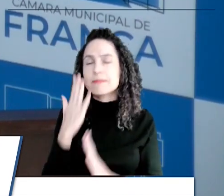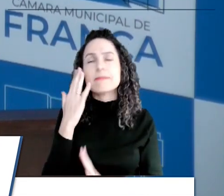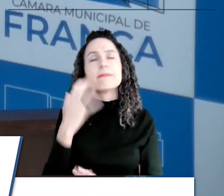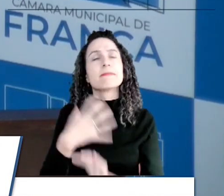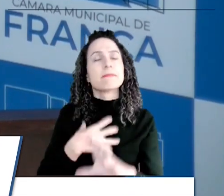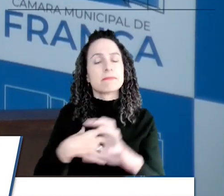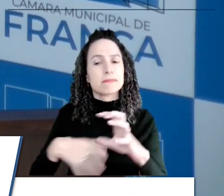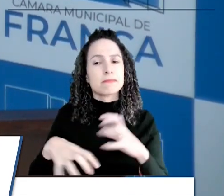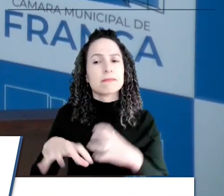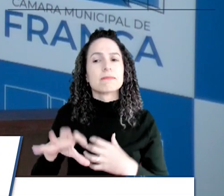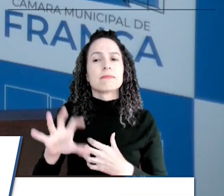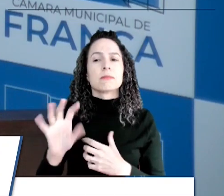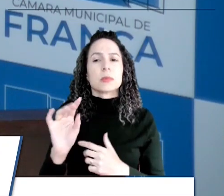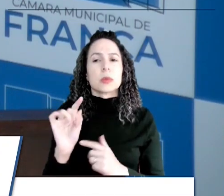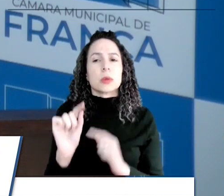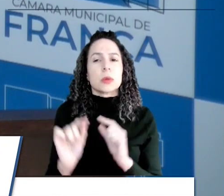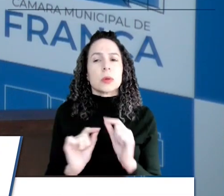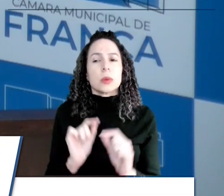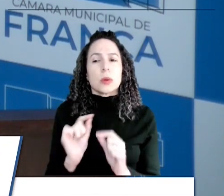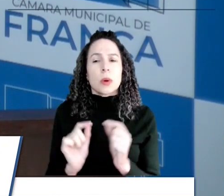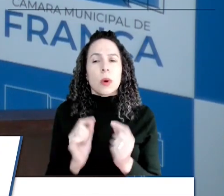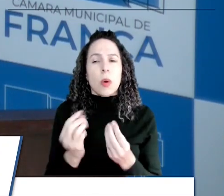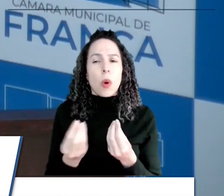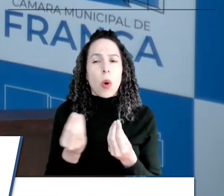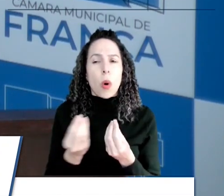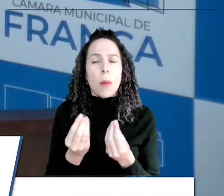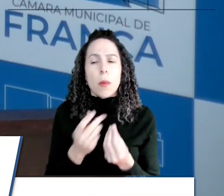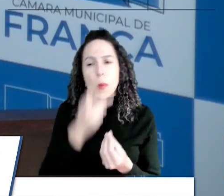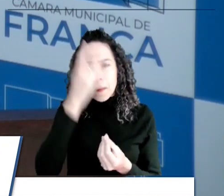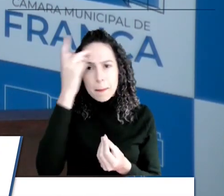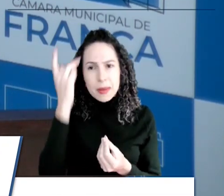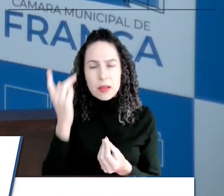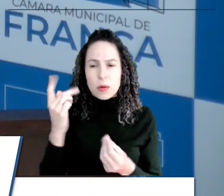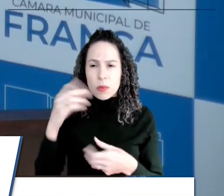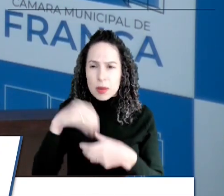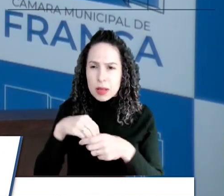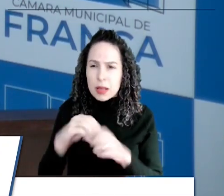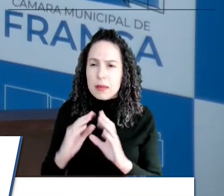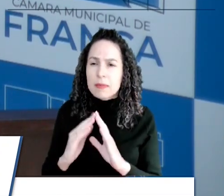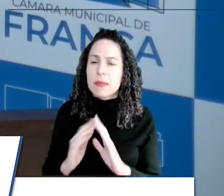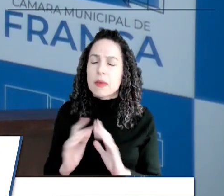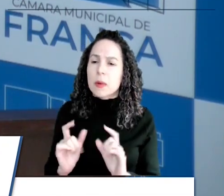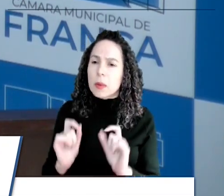o que é ter uma pessoa com câncer dentro de casa, sabe o sofrimento, a